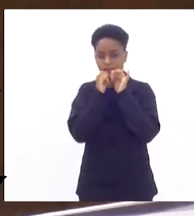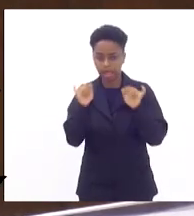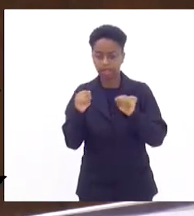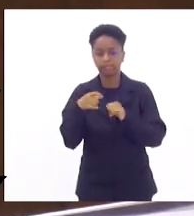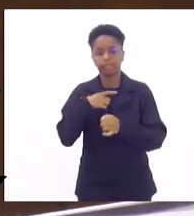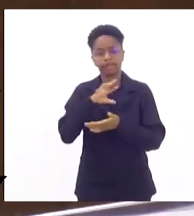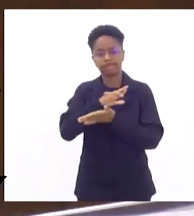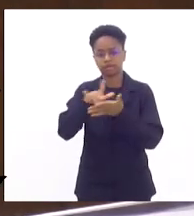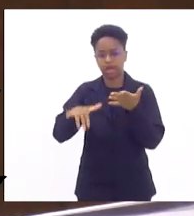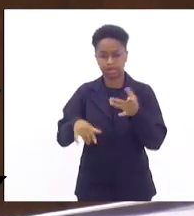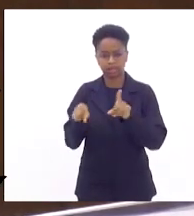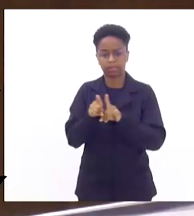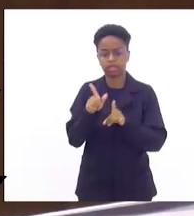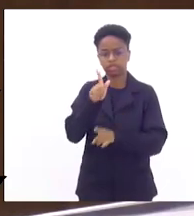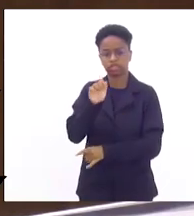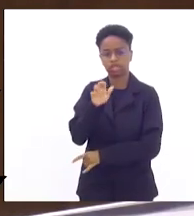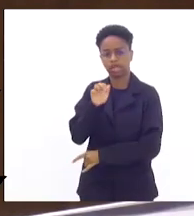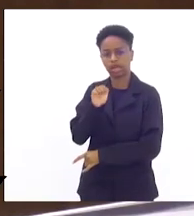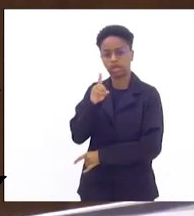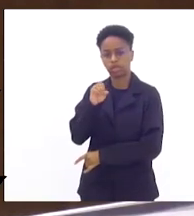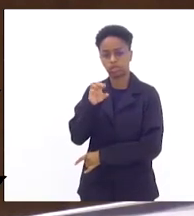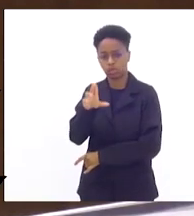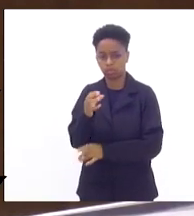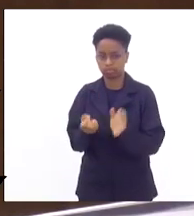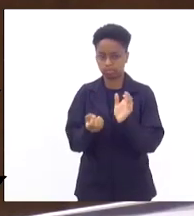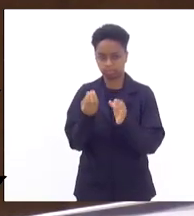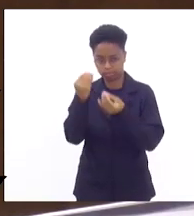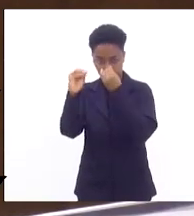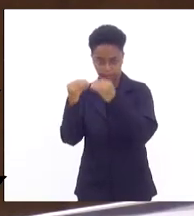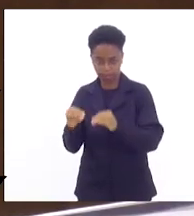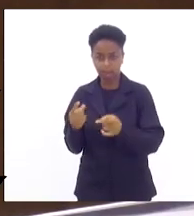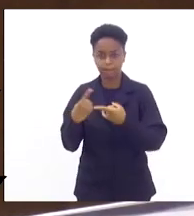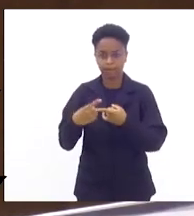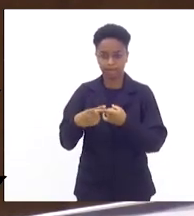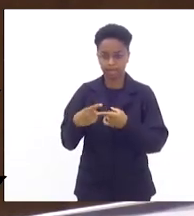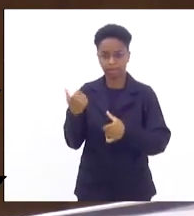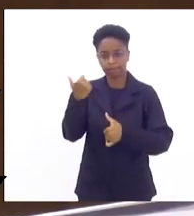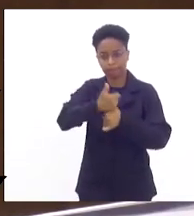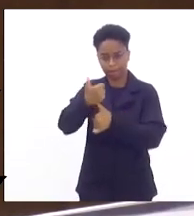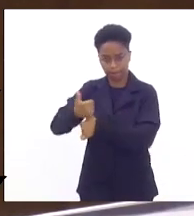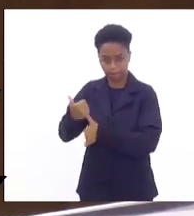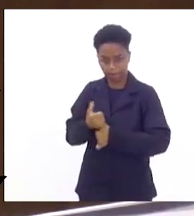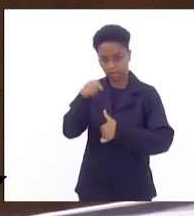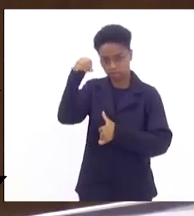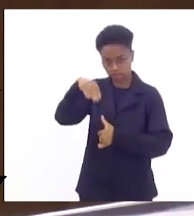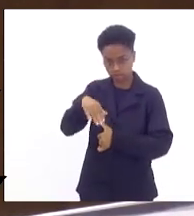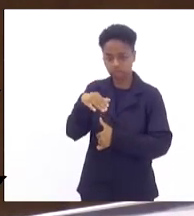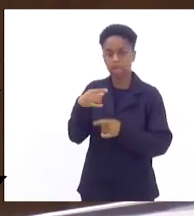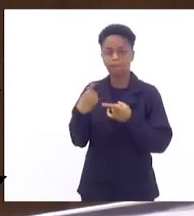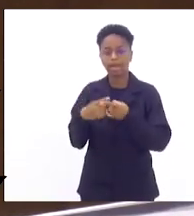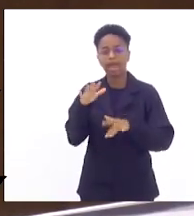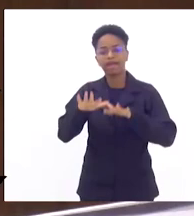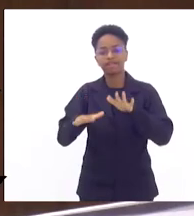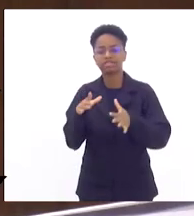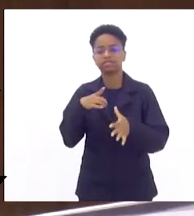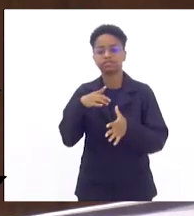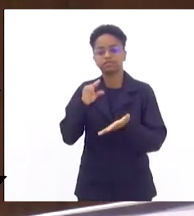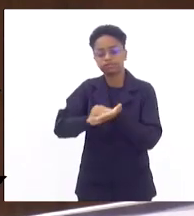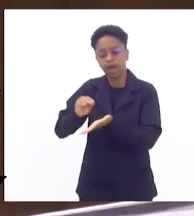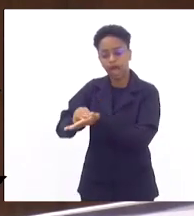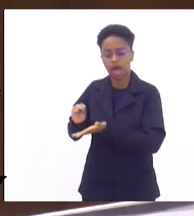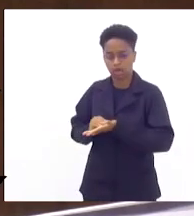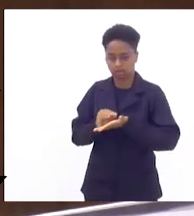até gerador a gente implantou, porque de vez em quando a gente também tem algum problema de fornecimento, sempre tratado com a